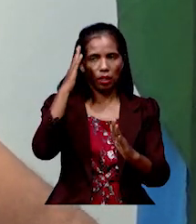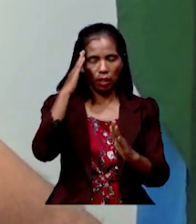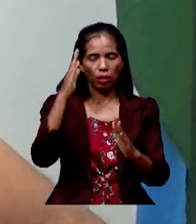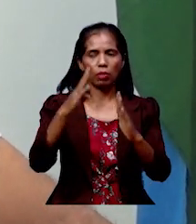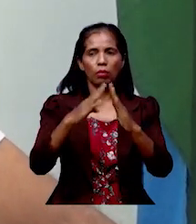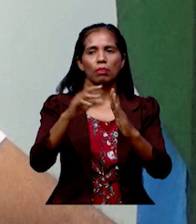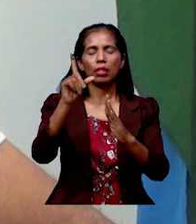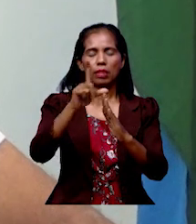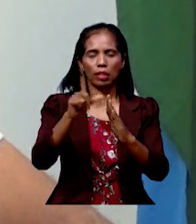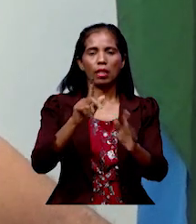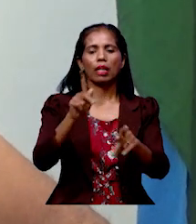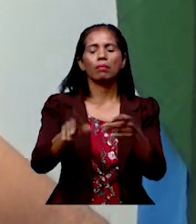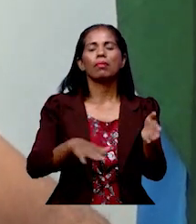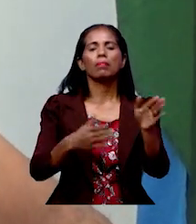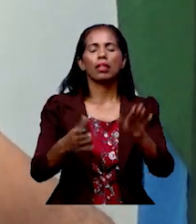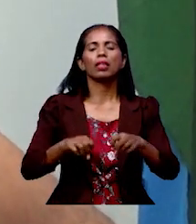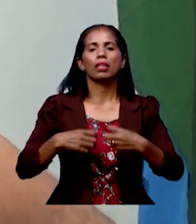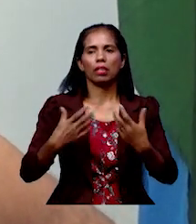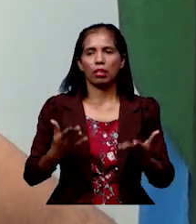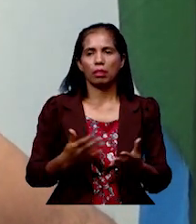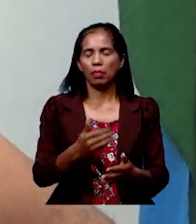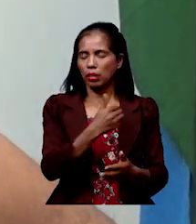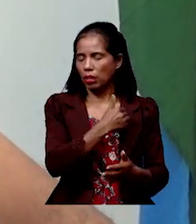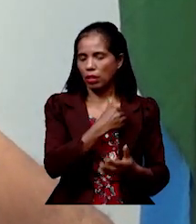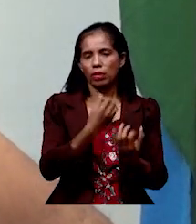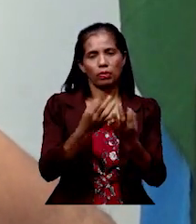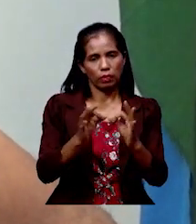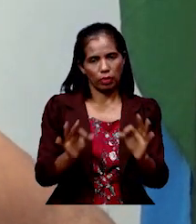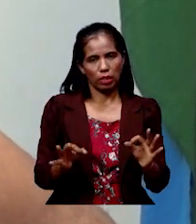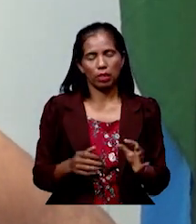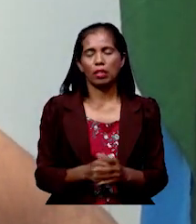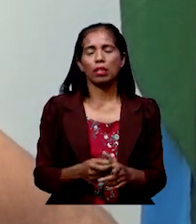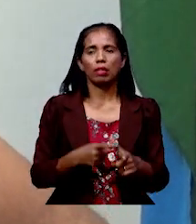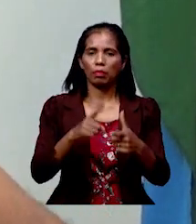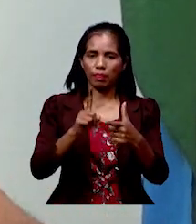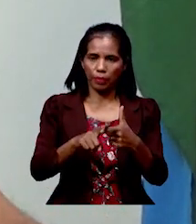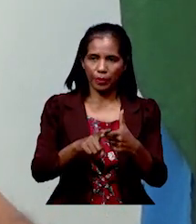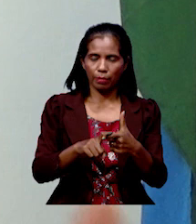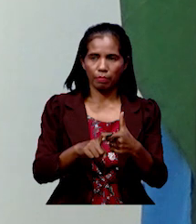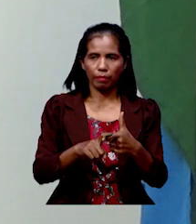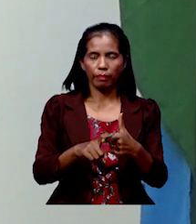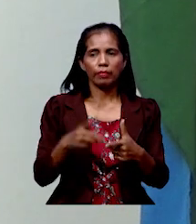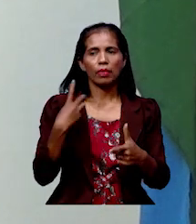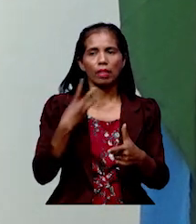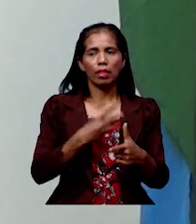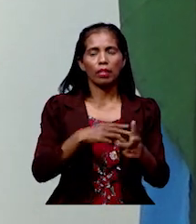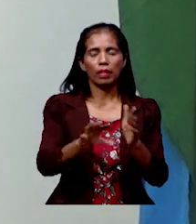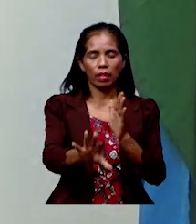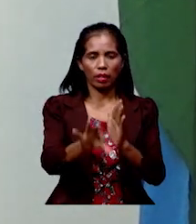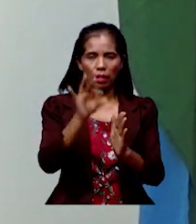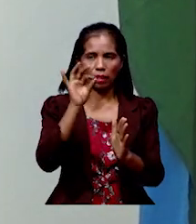de uma mata gira. E da demo se dá foto. E depois tu ir da nene, e da retantiona,